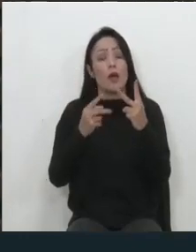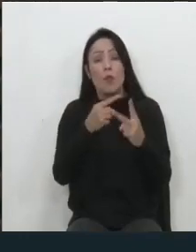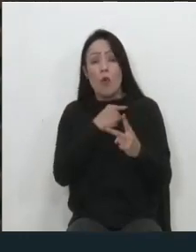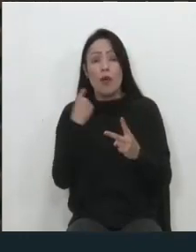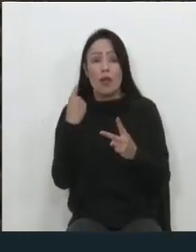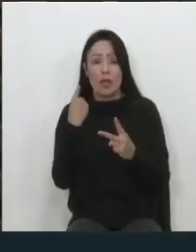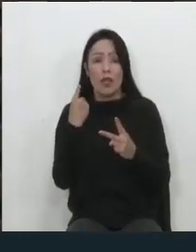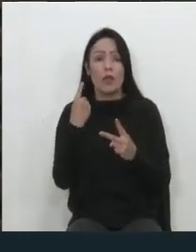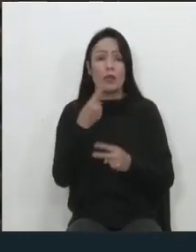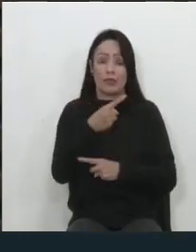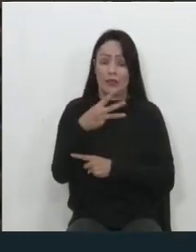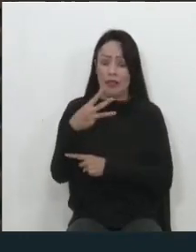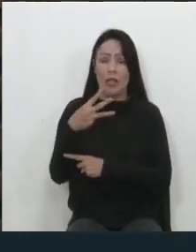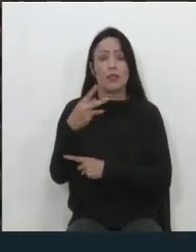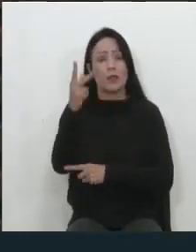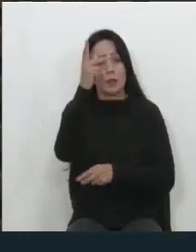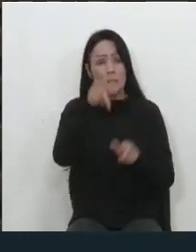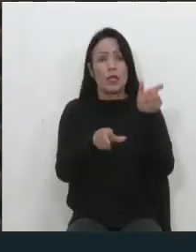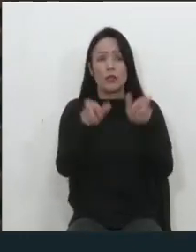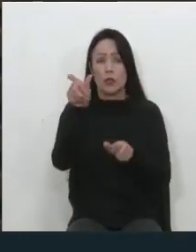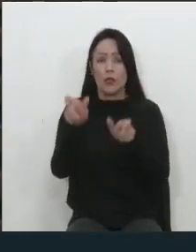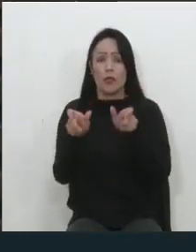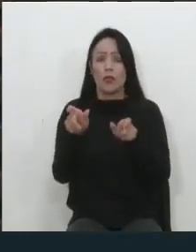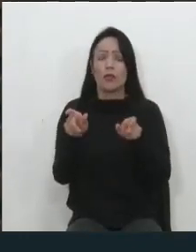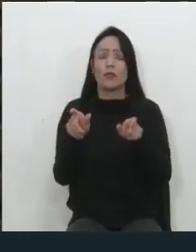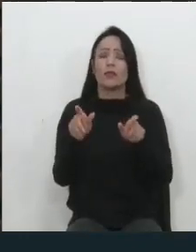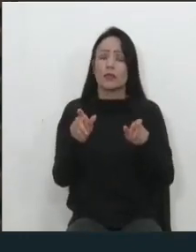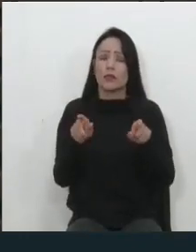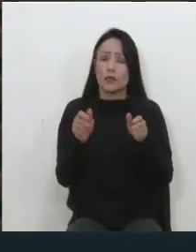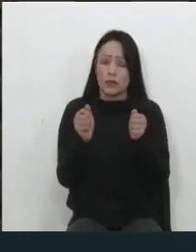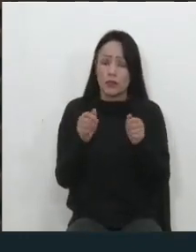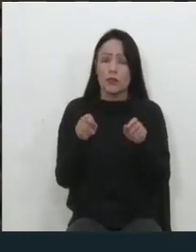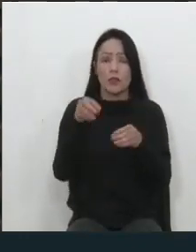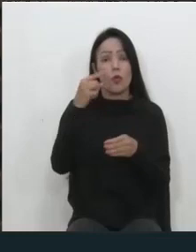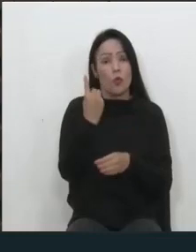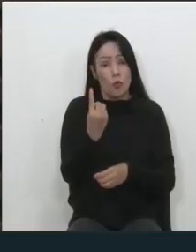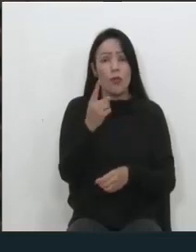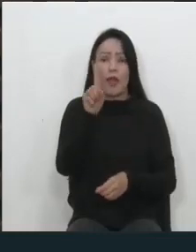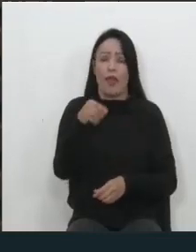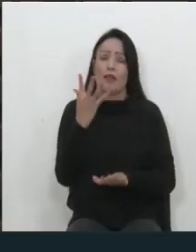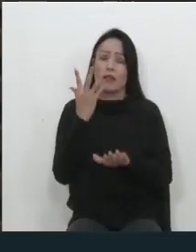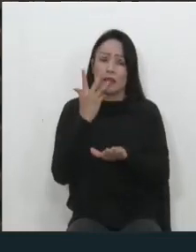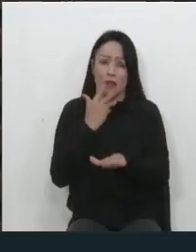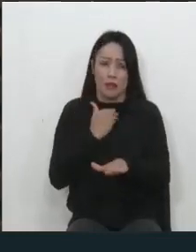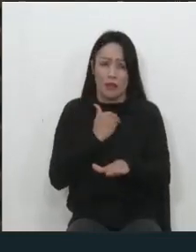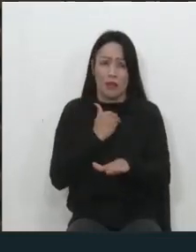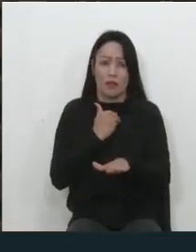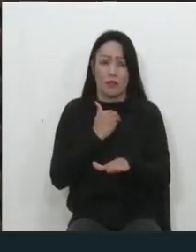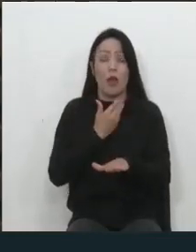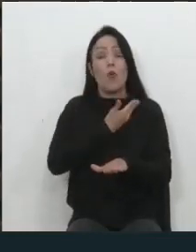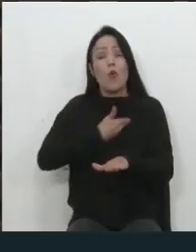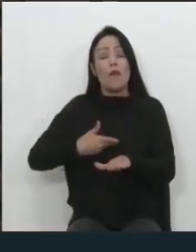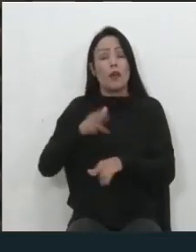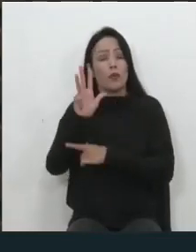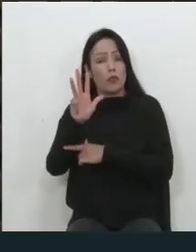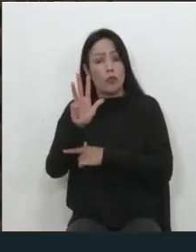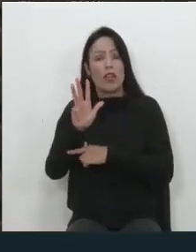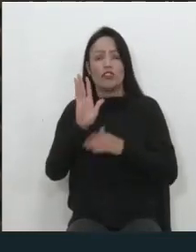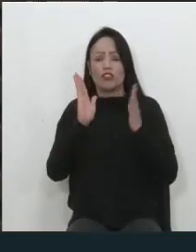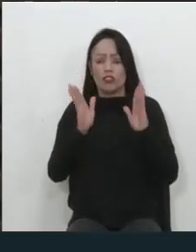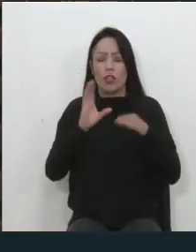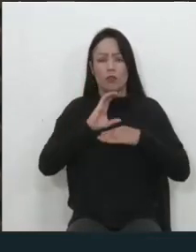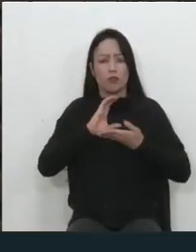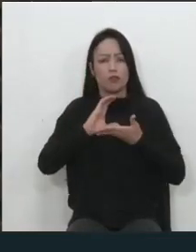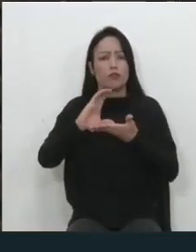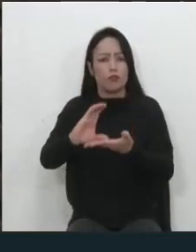criança. O governo Lula já fez todo o repasse para acompanhamento e